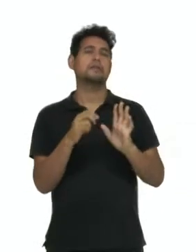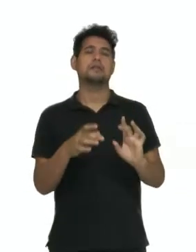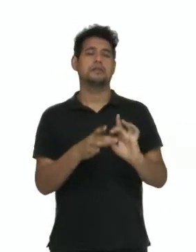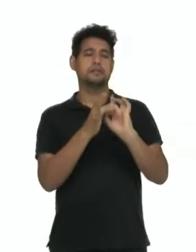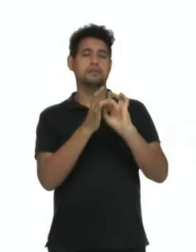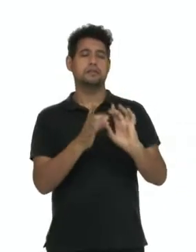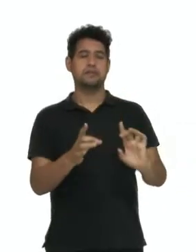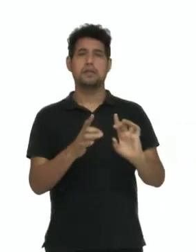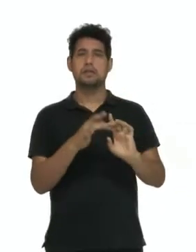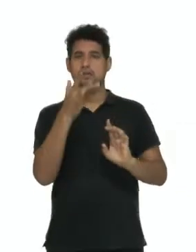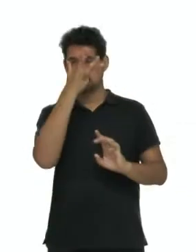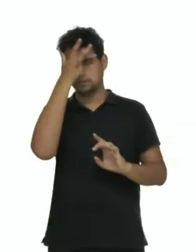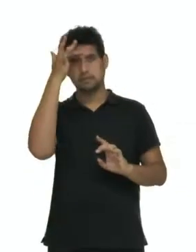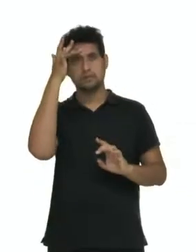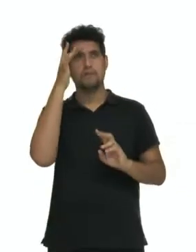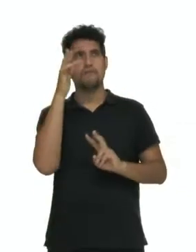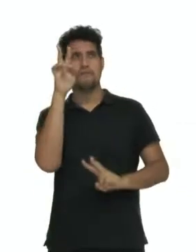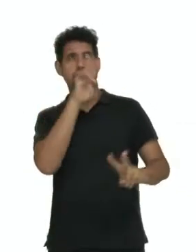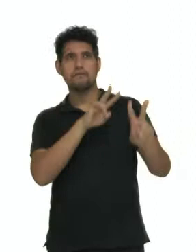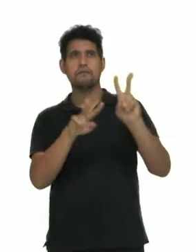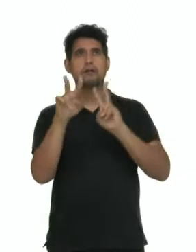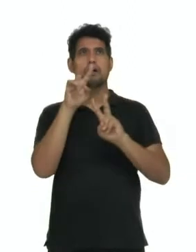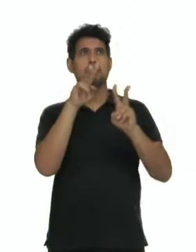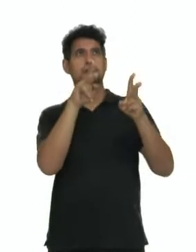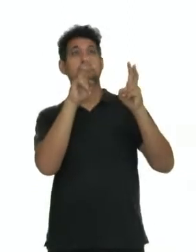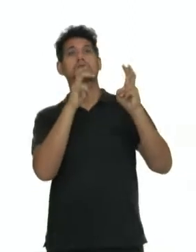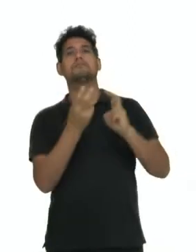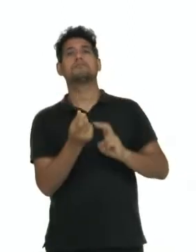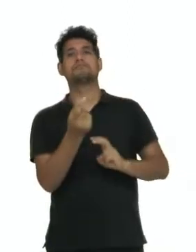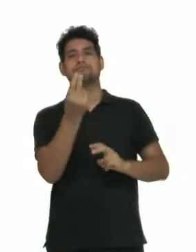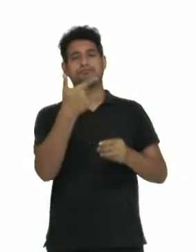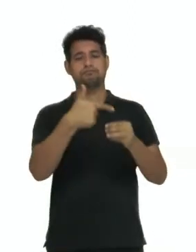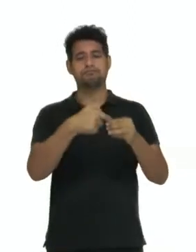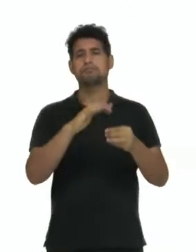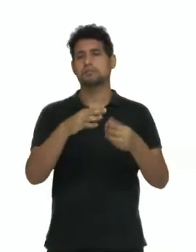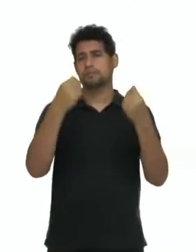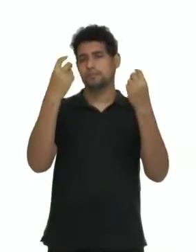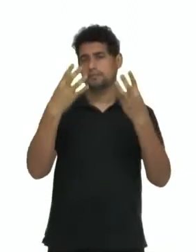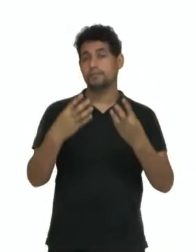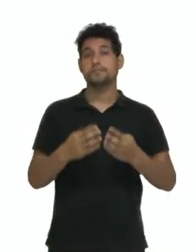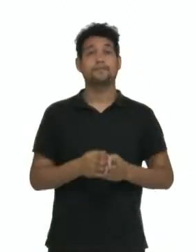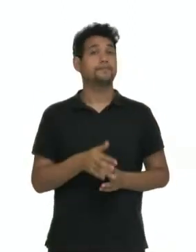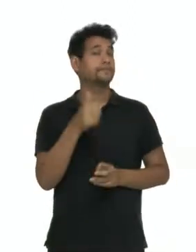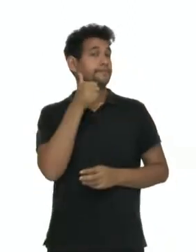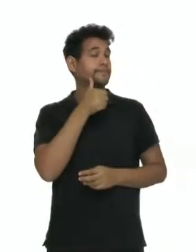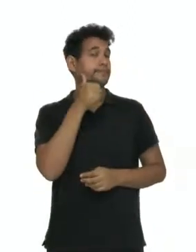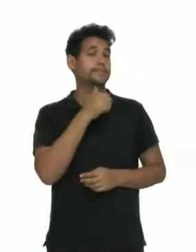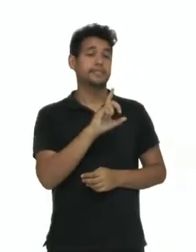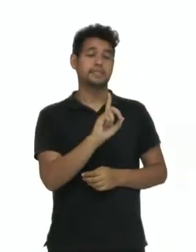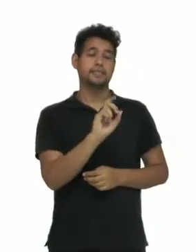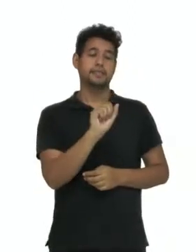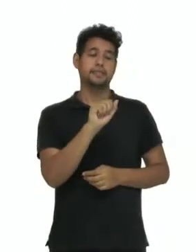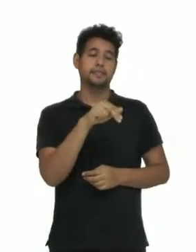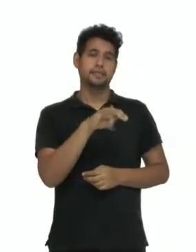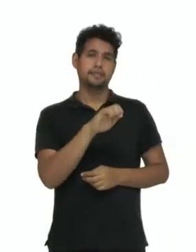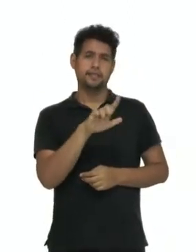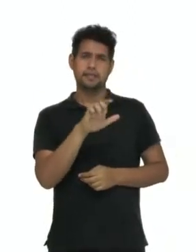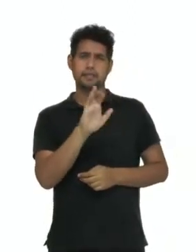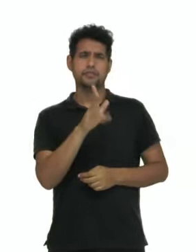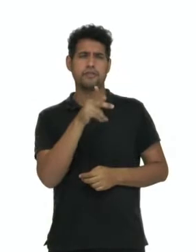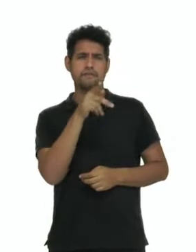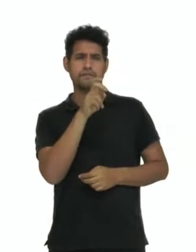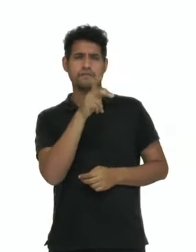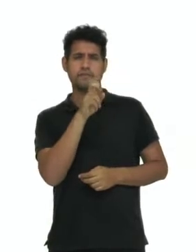possibilitar aos consumidores a visualização dos preços dos combustíveis, como havia falado. Daniele, então, viu a placa a seguir, né,